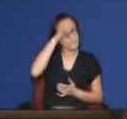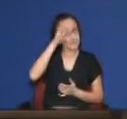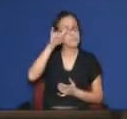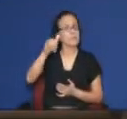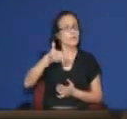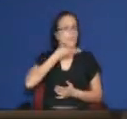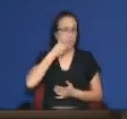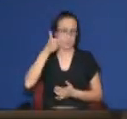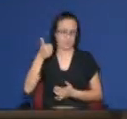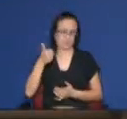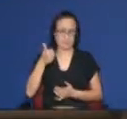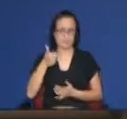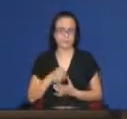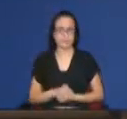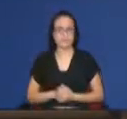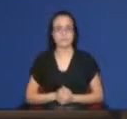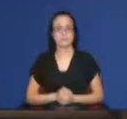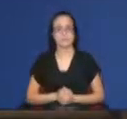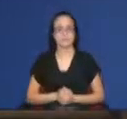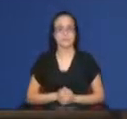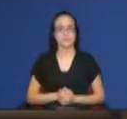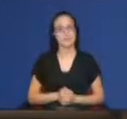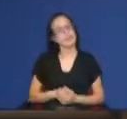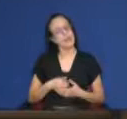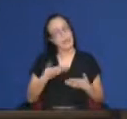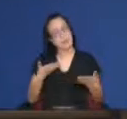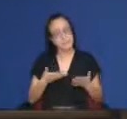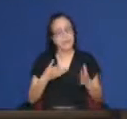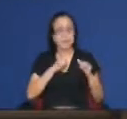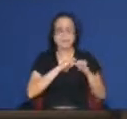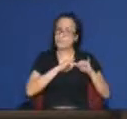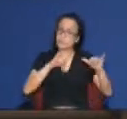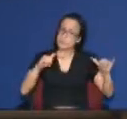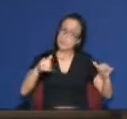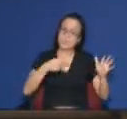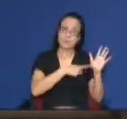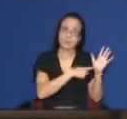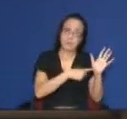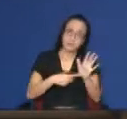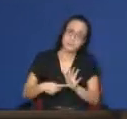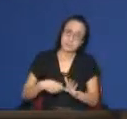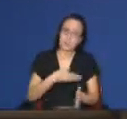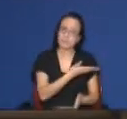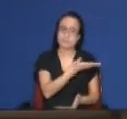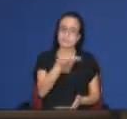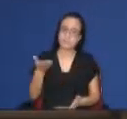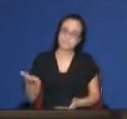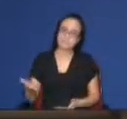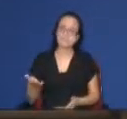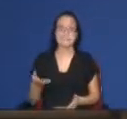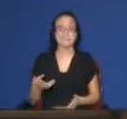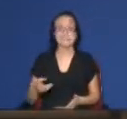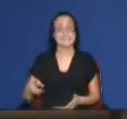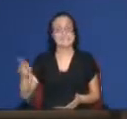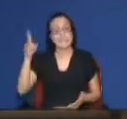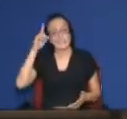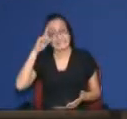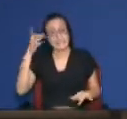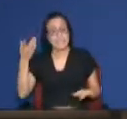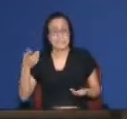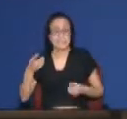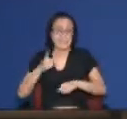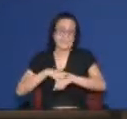conseguindo enxergar lá na frente. Então, é isso que eu vim trazer essa informação, que nesses tempos de crise, a gente ouve muitas histórias,